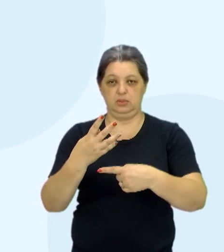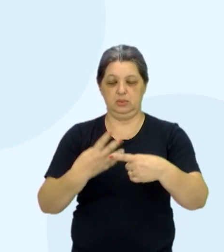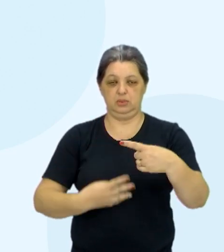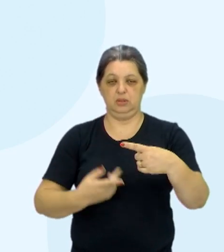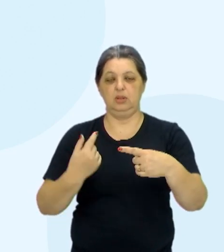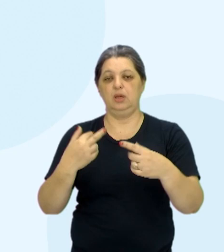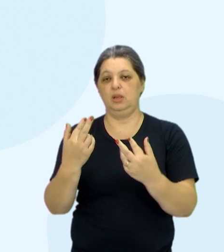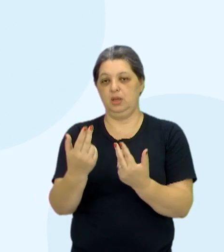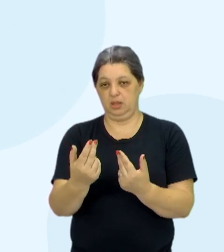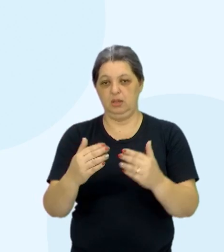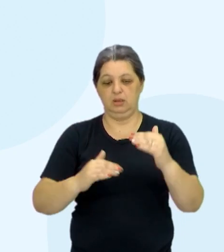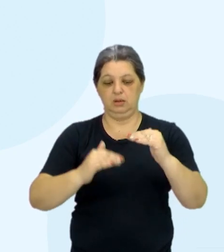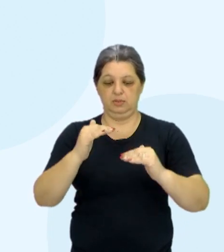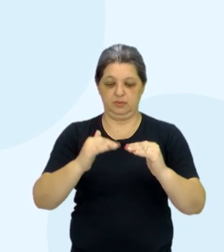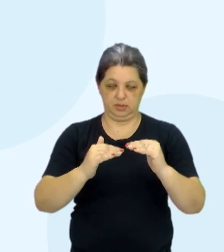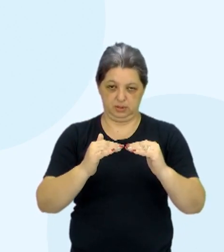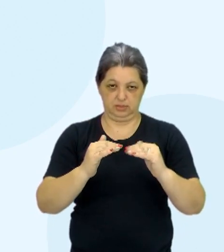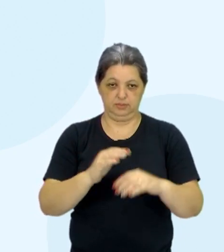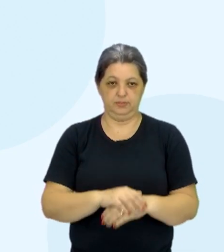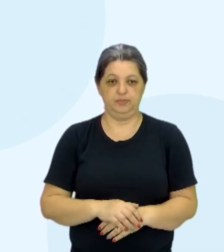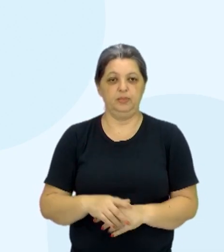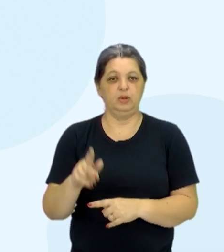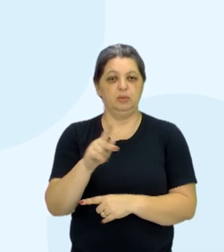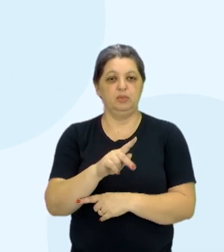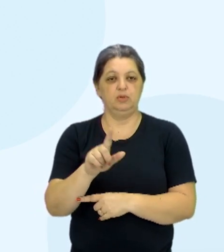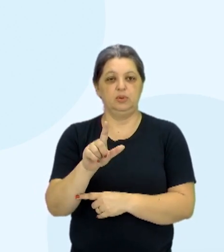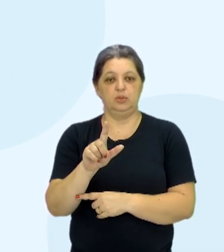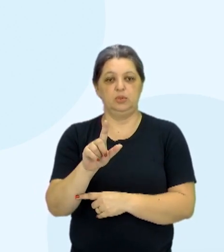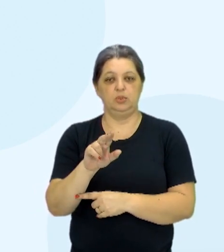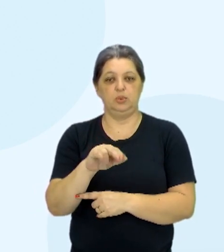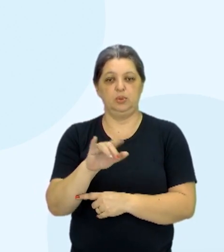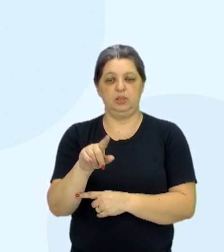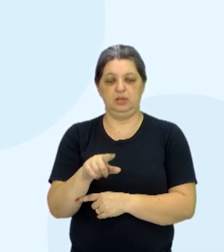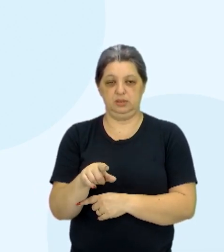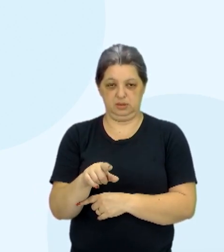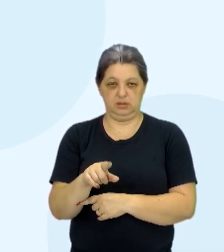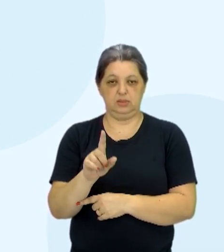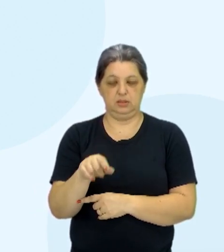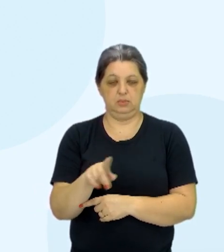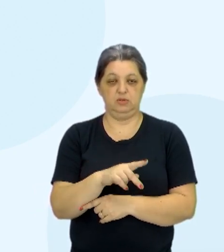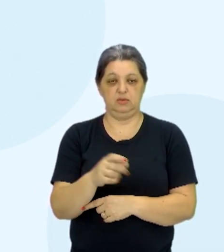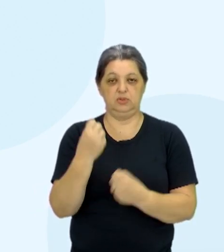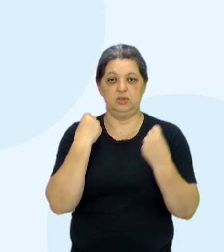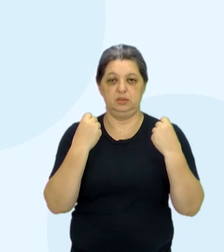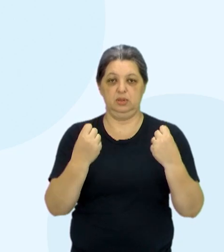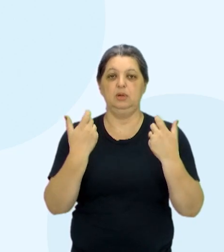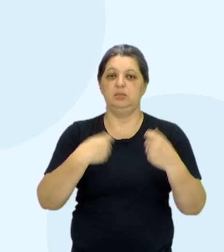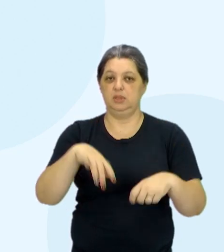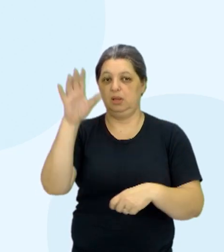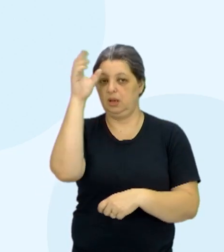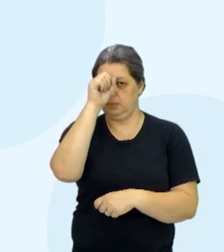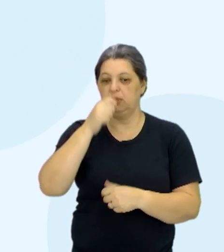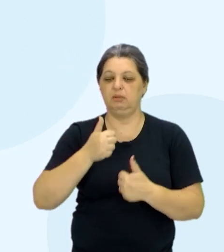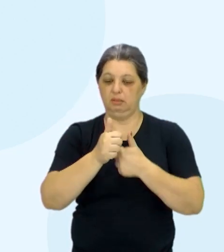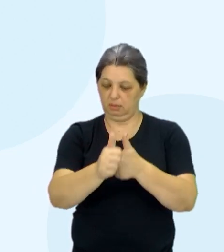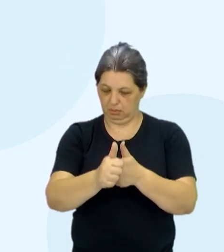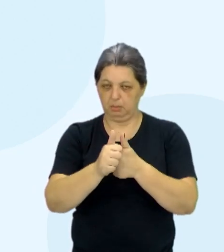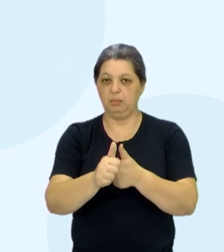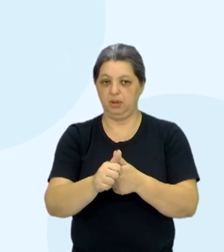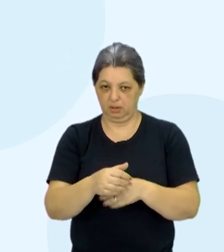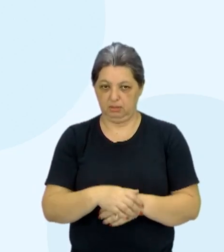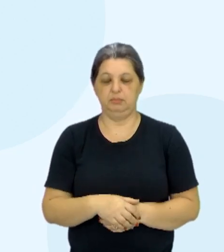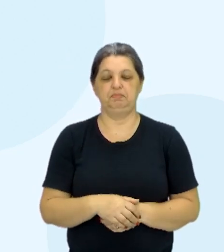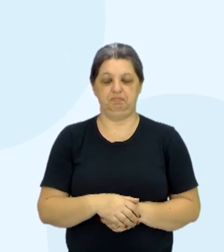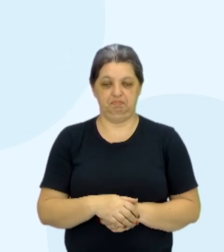equivalentes. Tem o professor Luiz Fernando que está dizendo que é de educação física e ele tem que aprender. Ele está aqui acompanhando a gente, Letícia. Muito